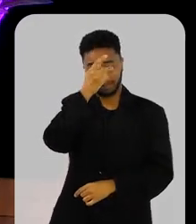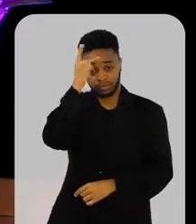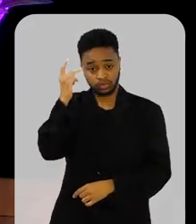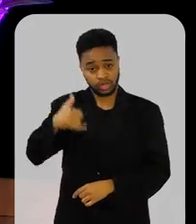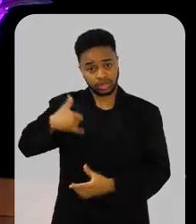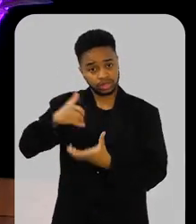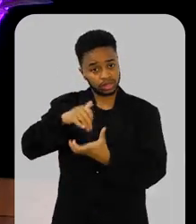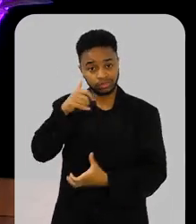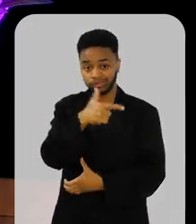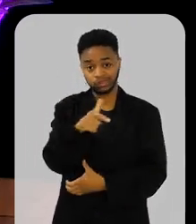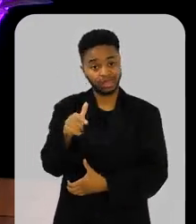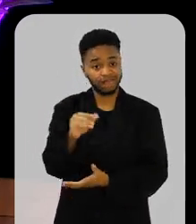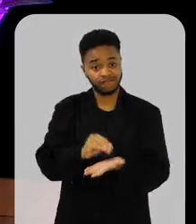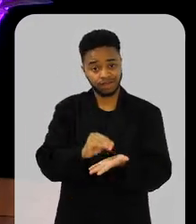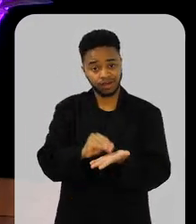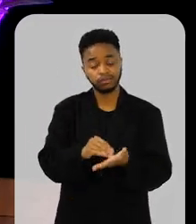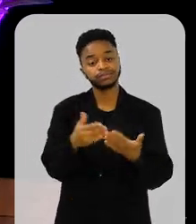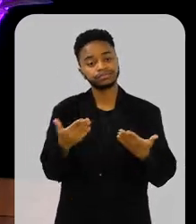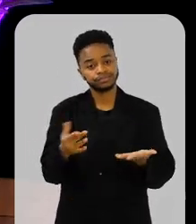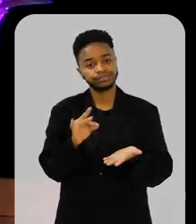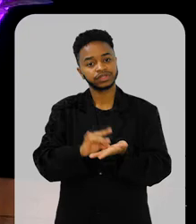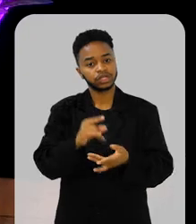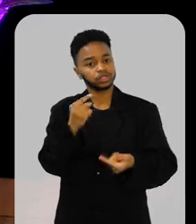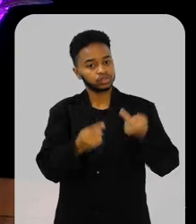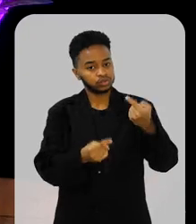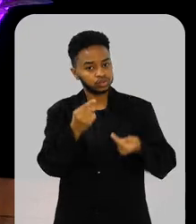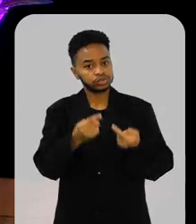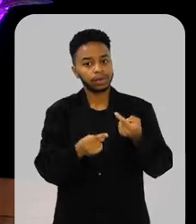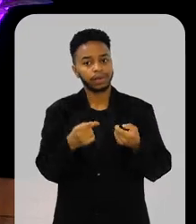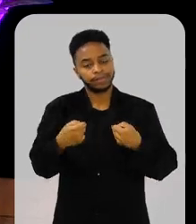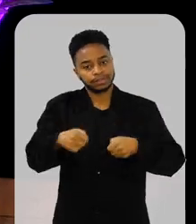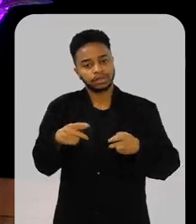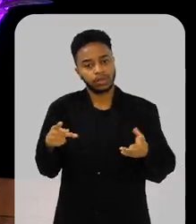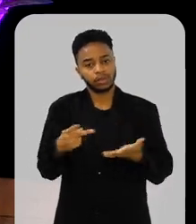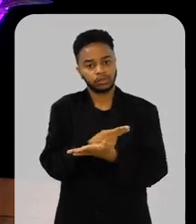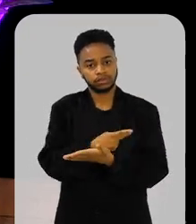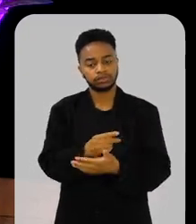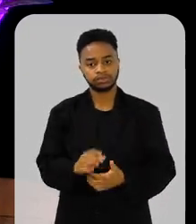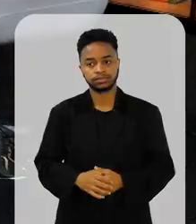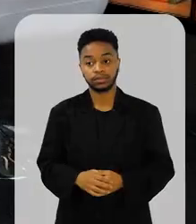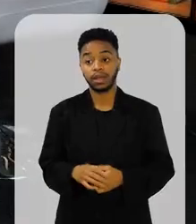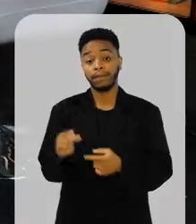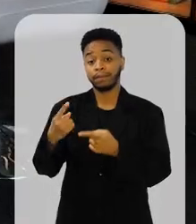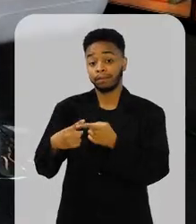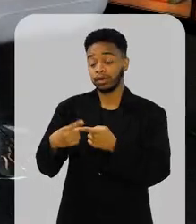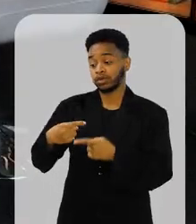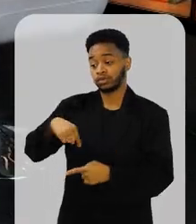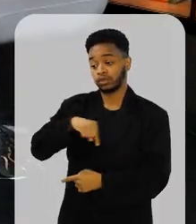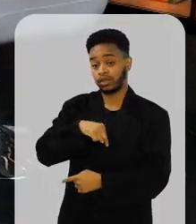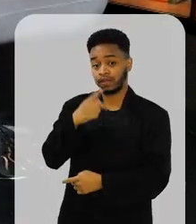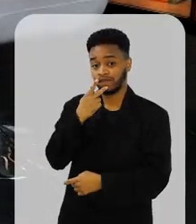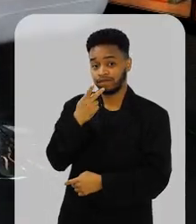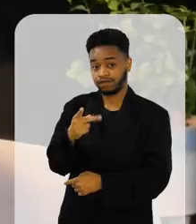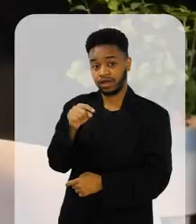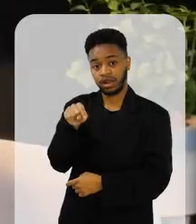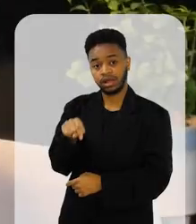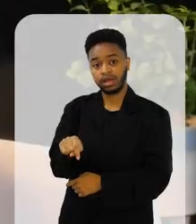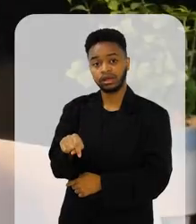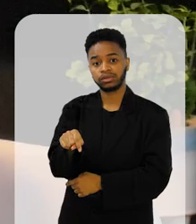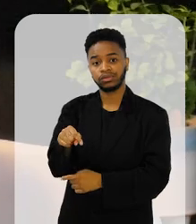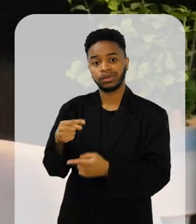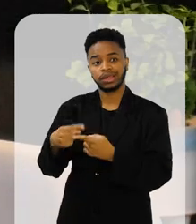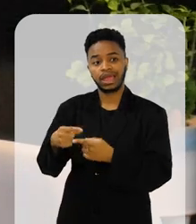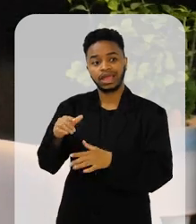nós não temos. Então, essa é uma discussão que tem que ser tratada. Porque a gente está falando aqui,